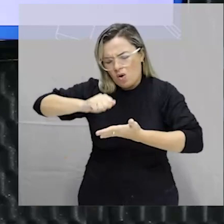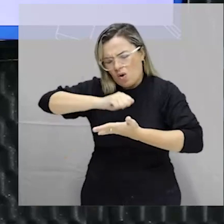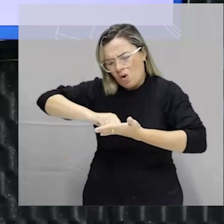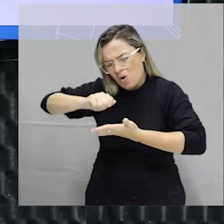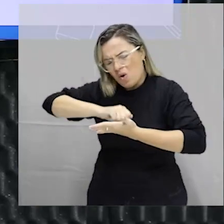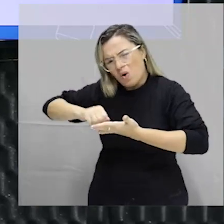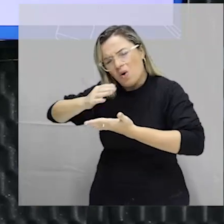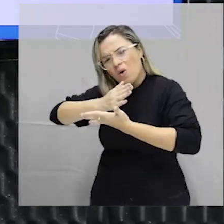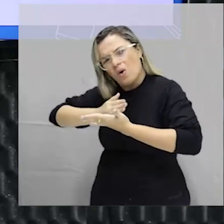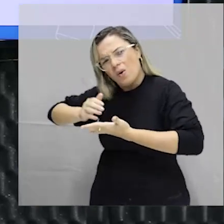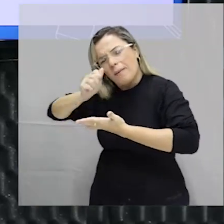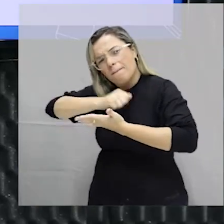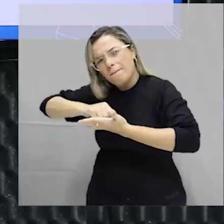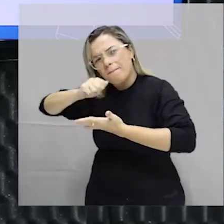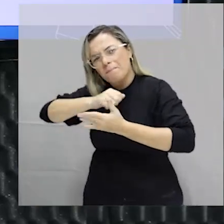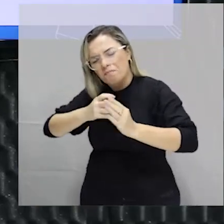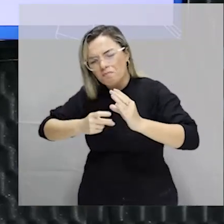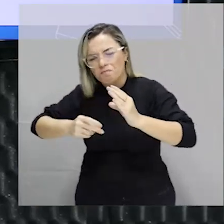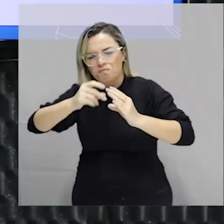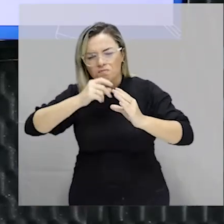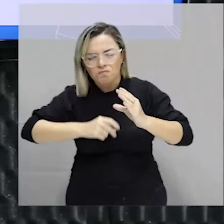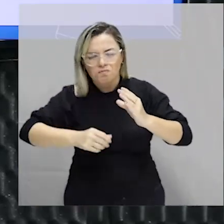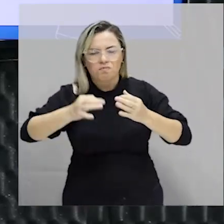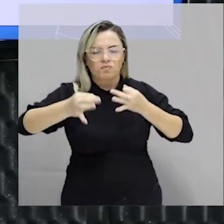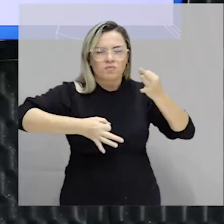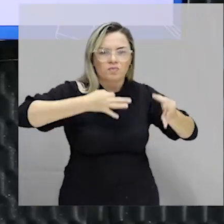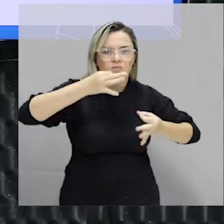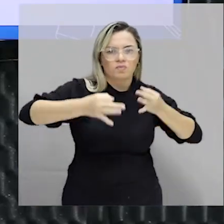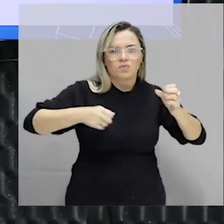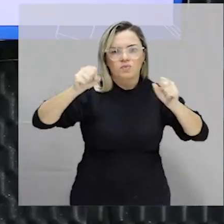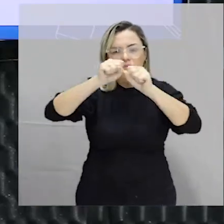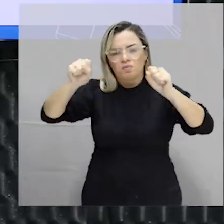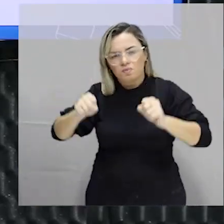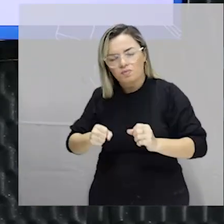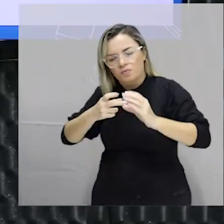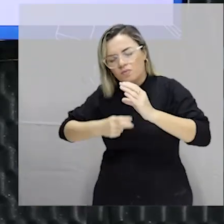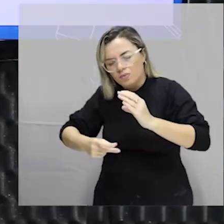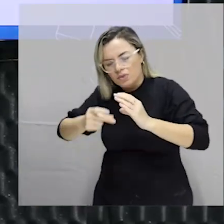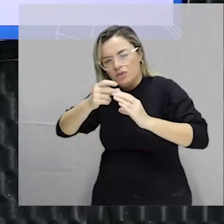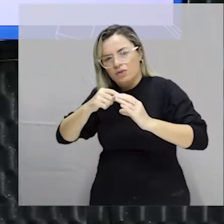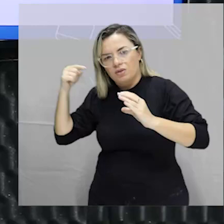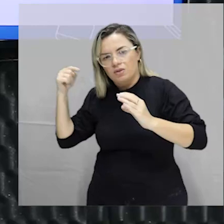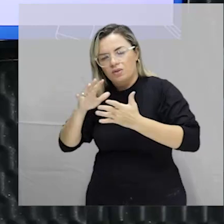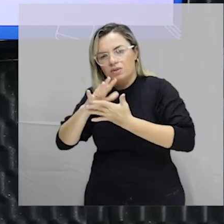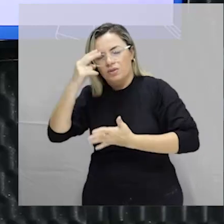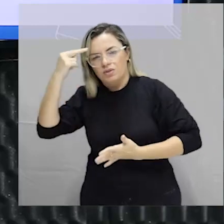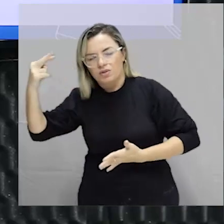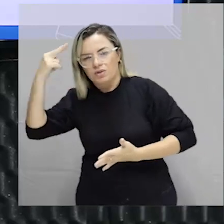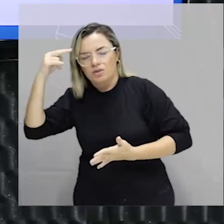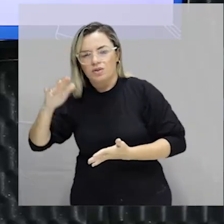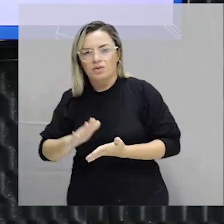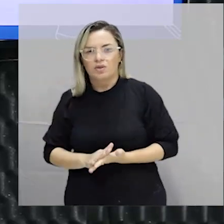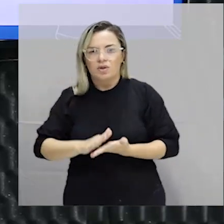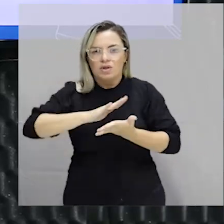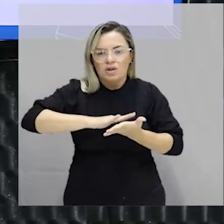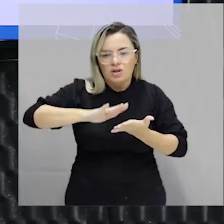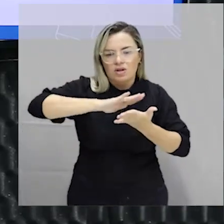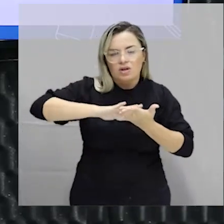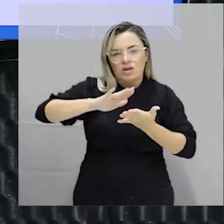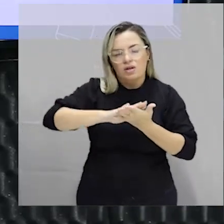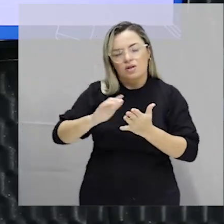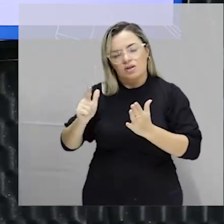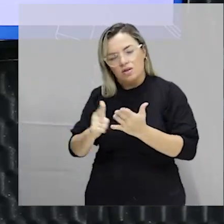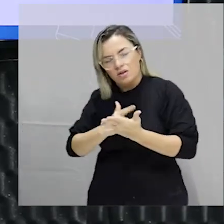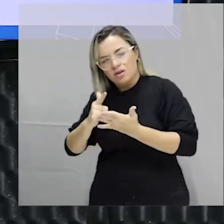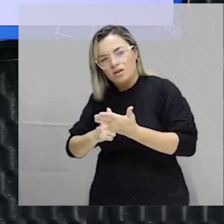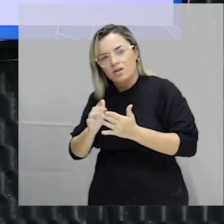né, sobre o capitalismo, sobre críticas ao sistema capitalista. É a época que é lançada ali as primeiras obras de